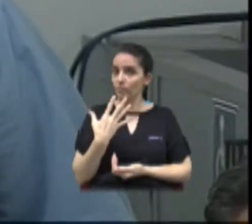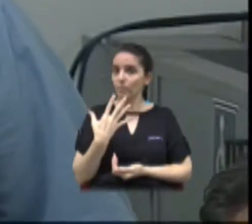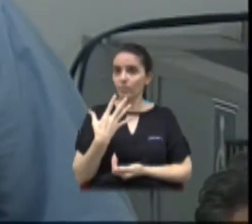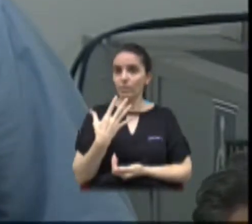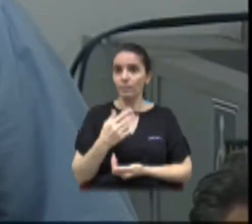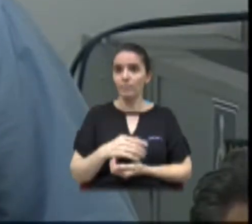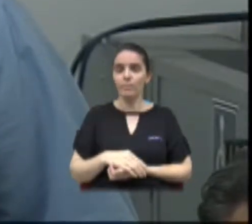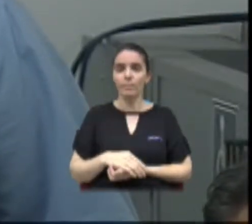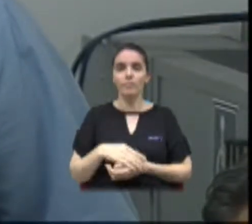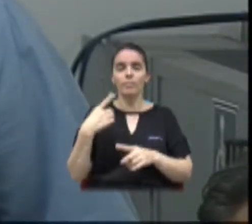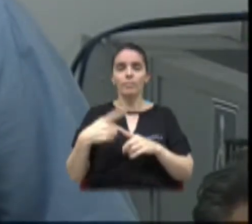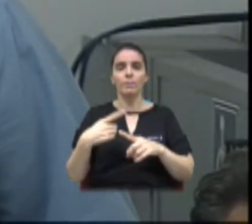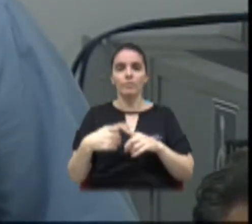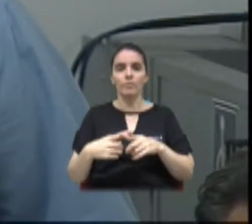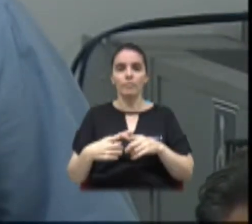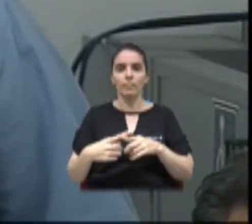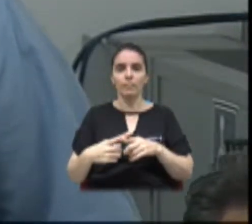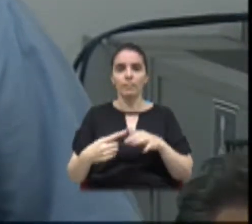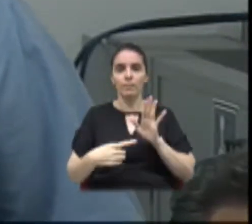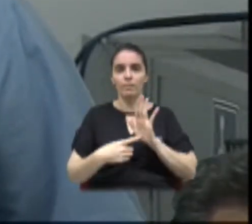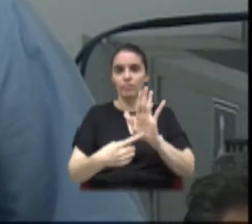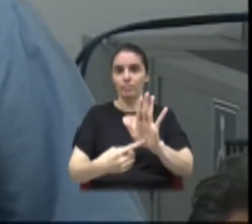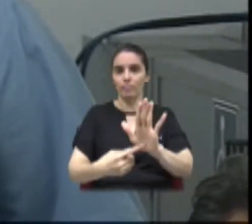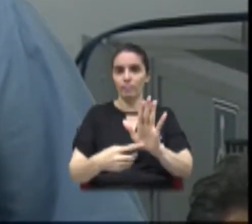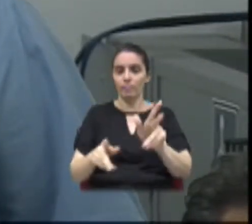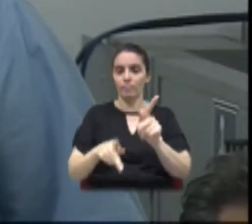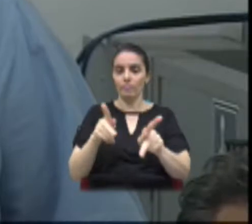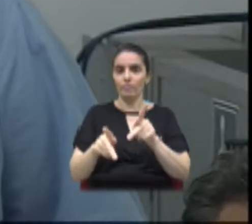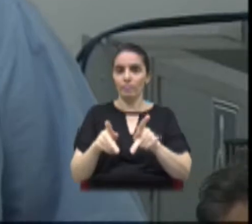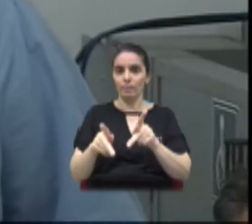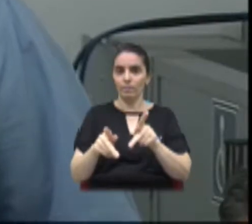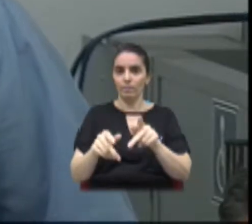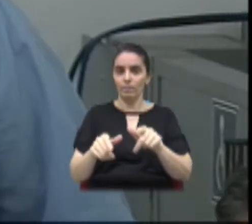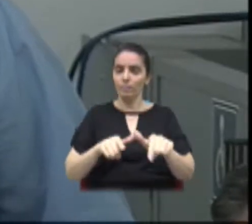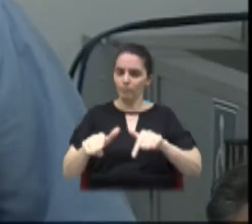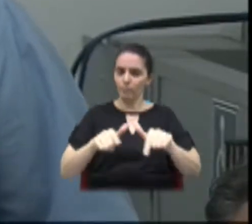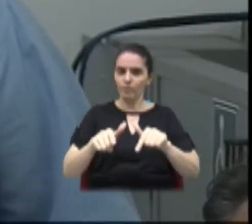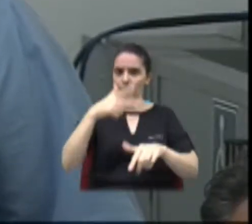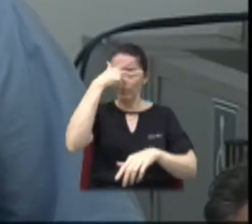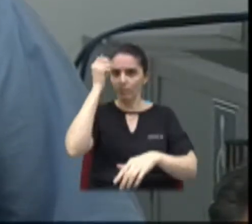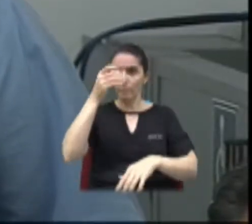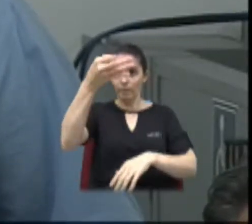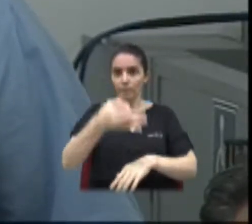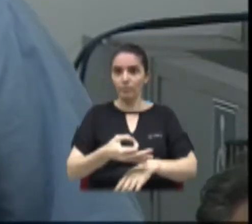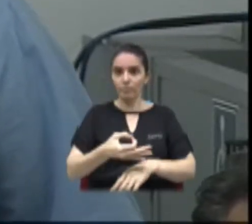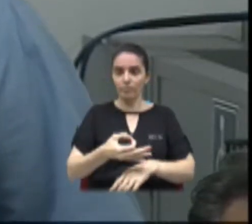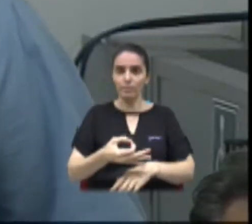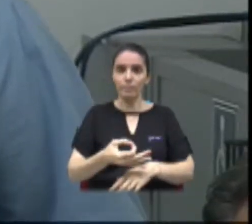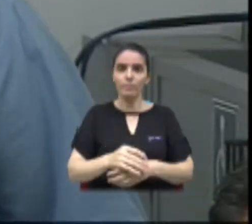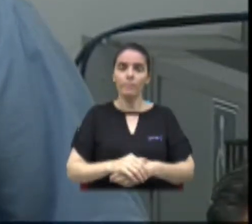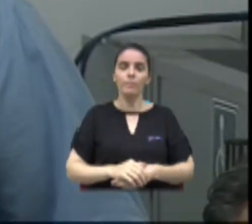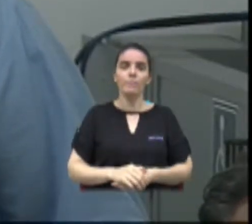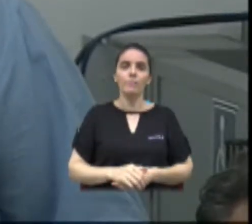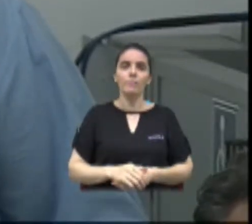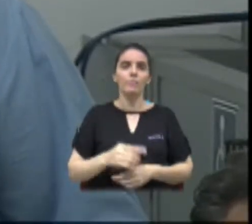quem não tem inscrição e deseja fazer, procurar a Secretaria de Habitação e já deixar os dados lá para um